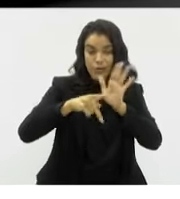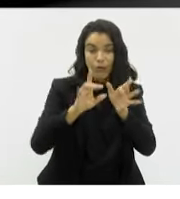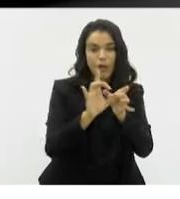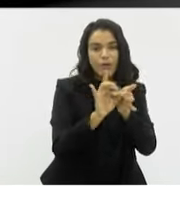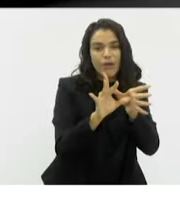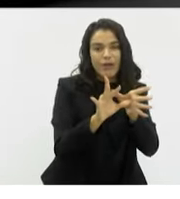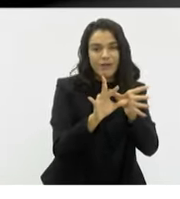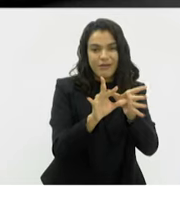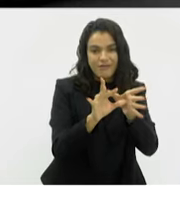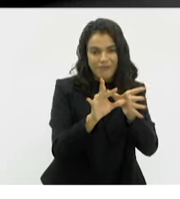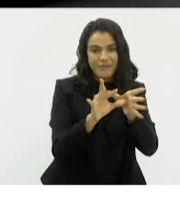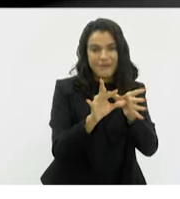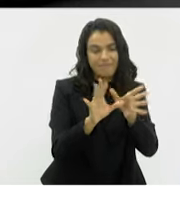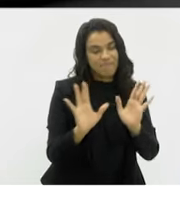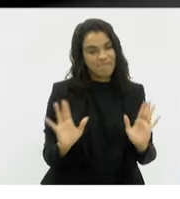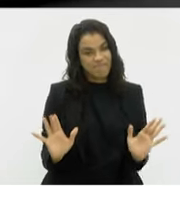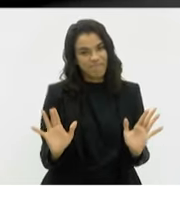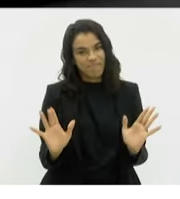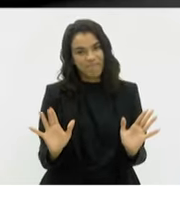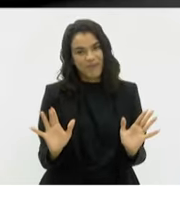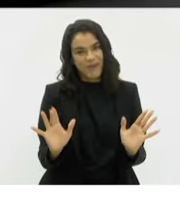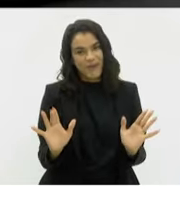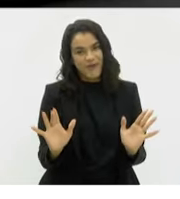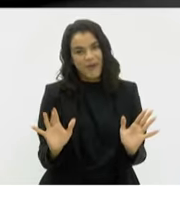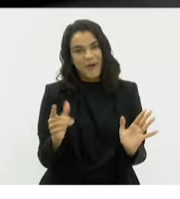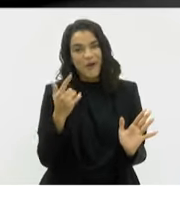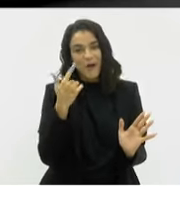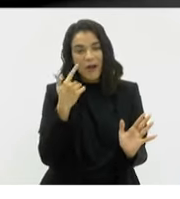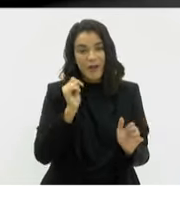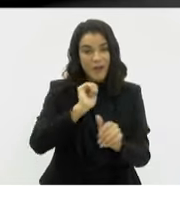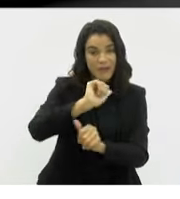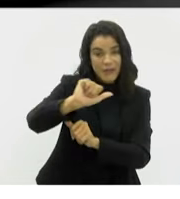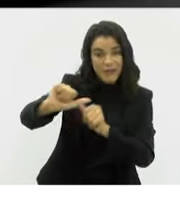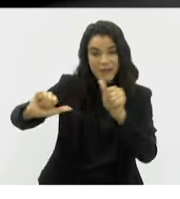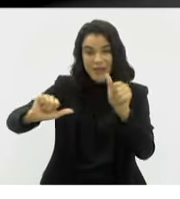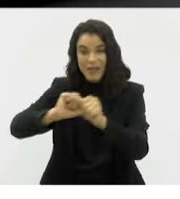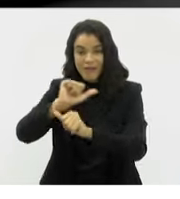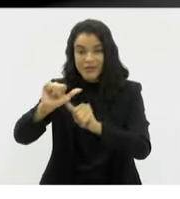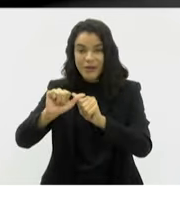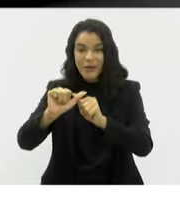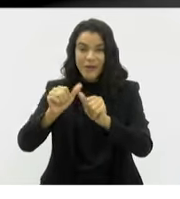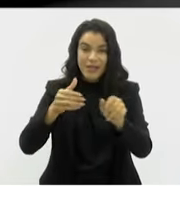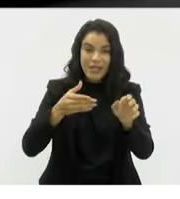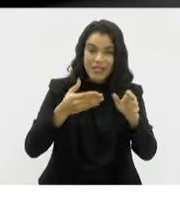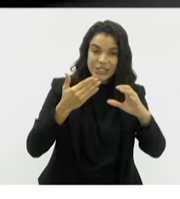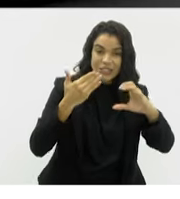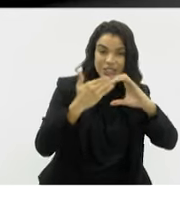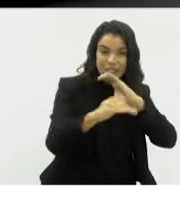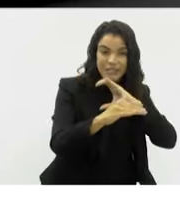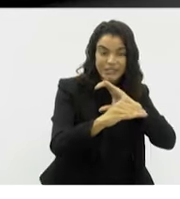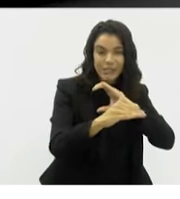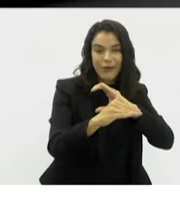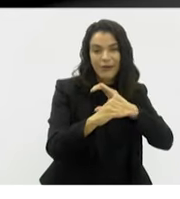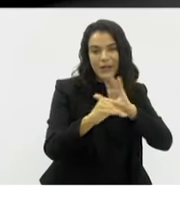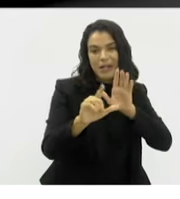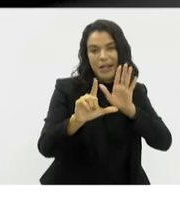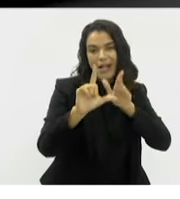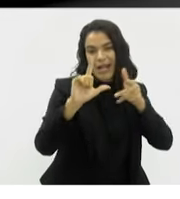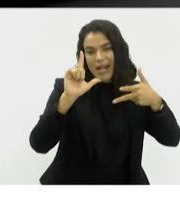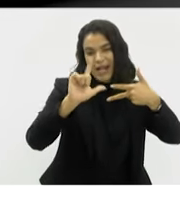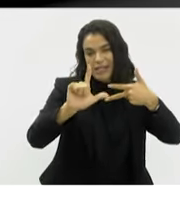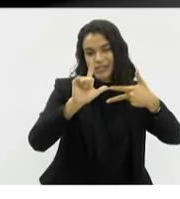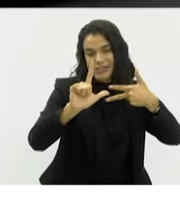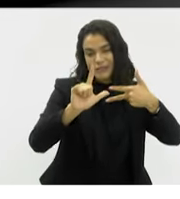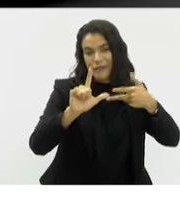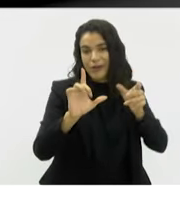TIL. Ora, é TIL, transformação de indicação legislativa, ora é projeto